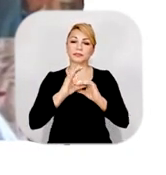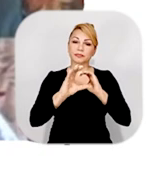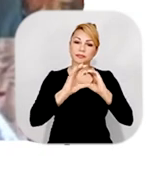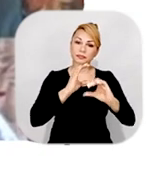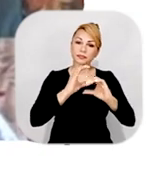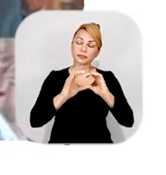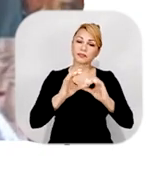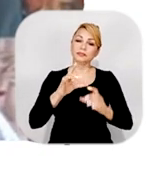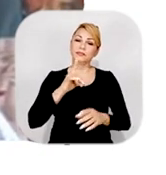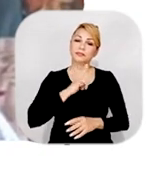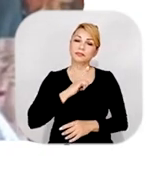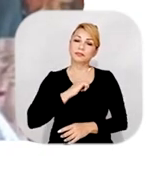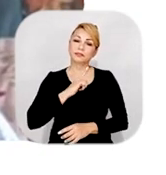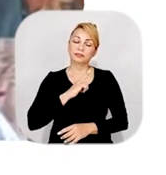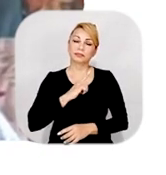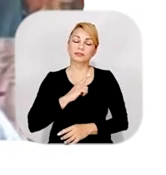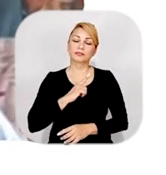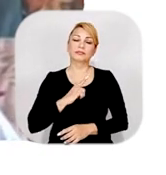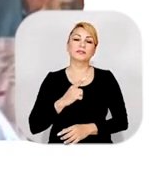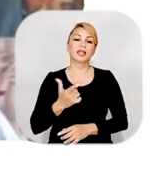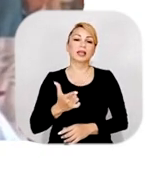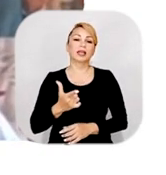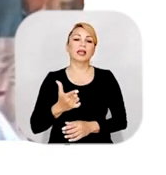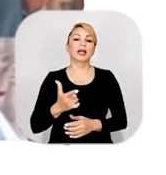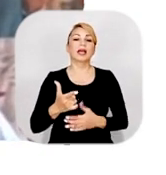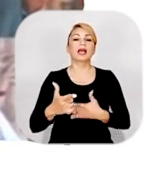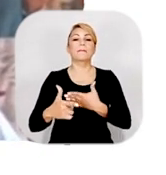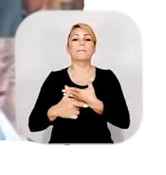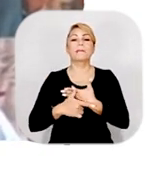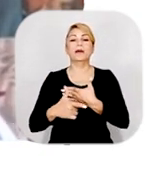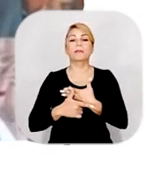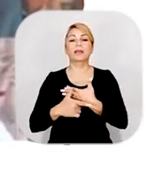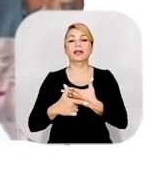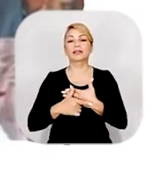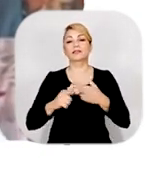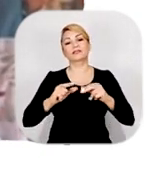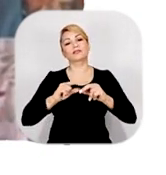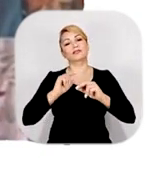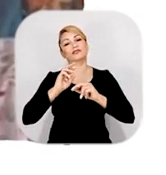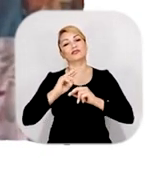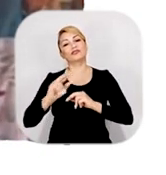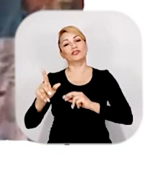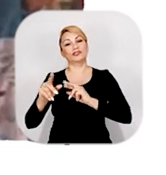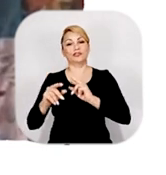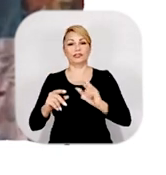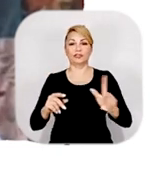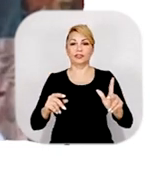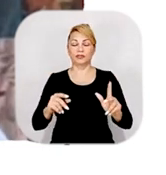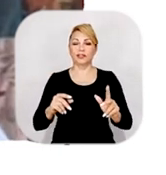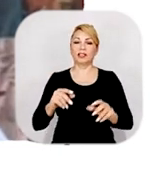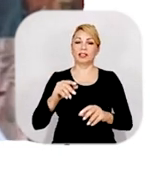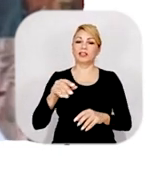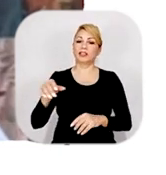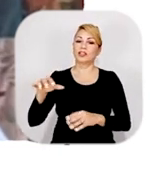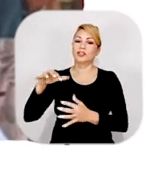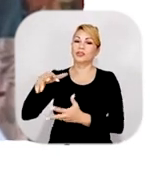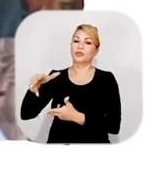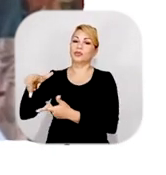tem, às vezes, papéis muito diferentes do que a gente aqui no mundo ocidental